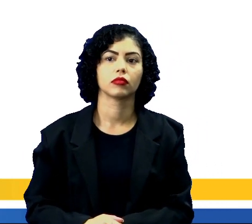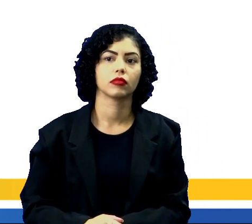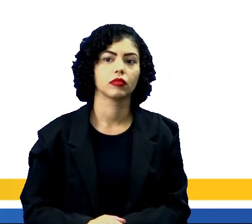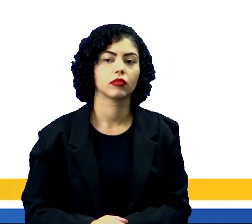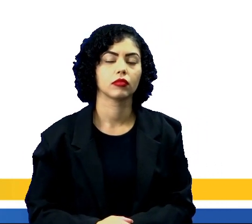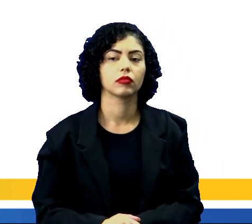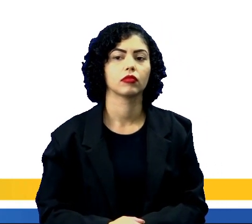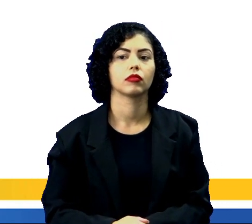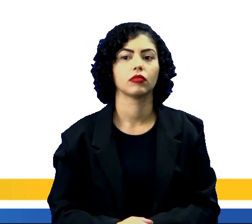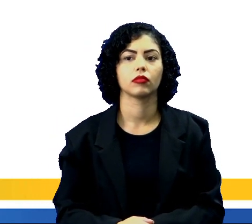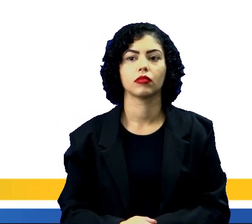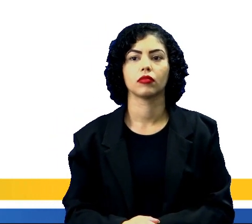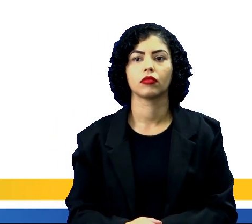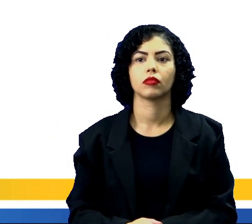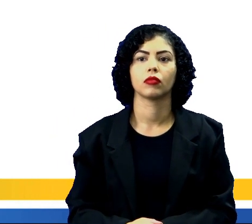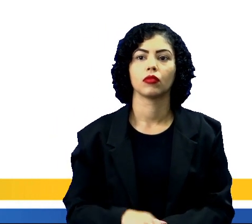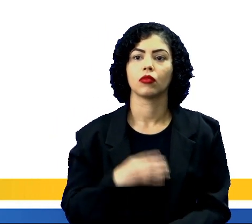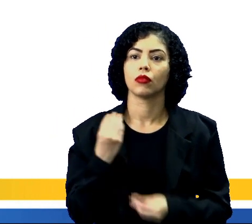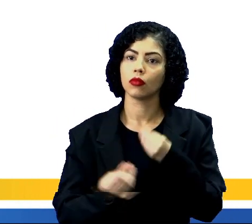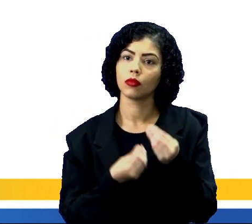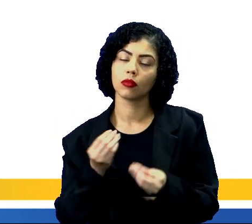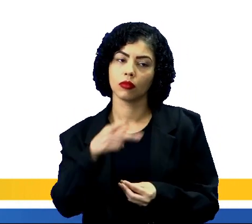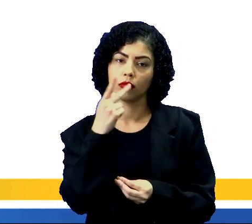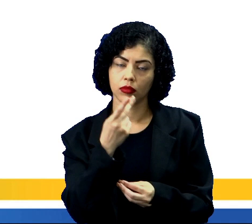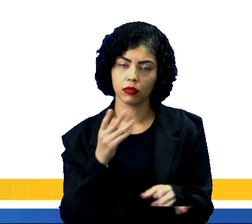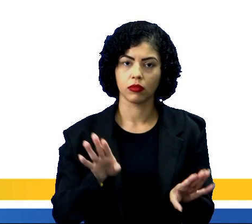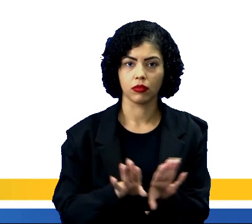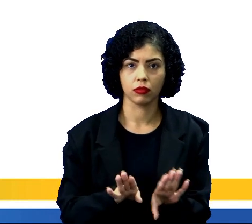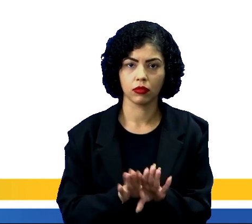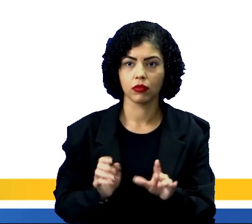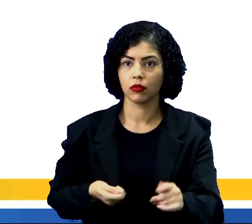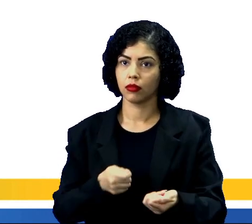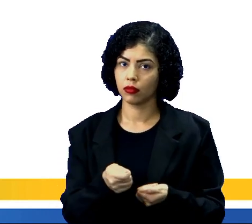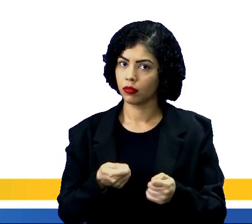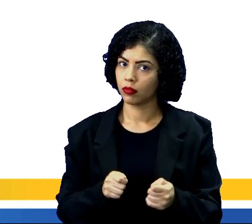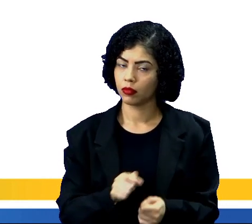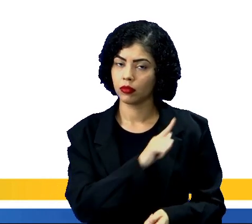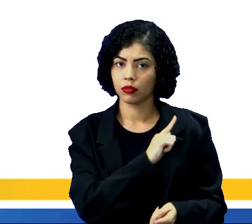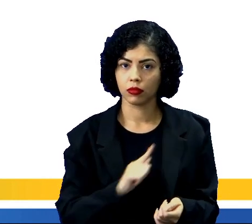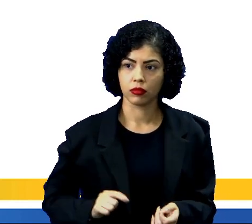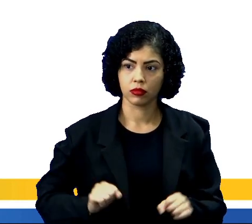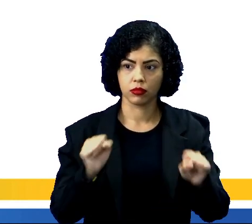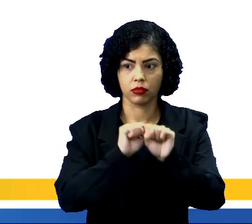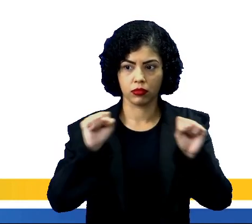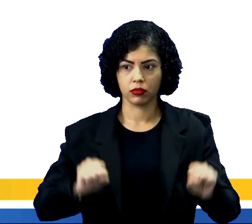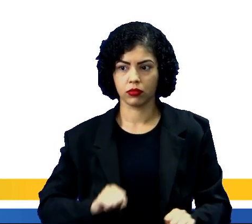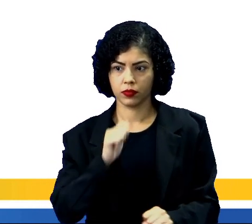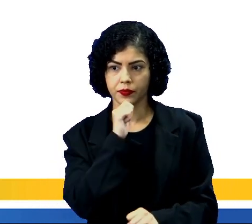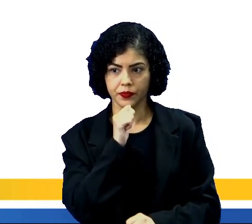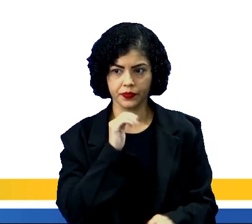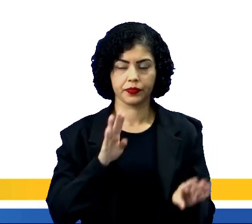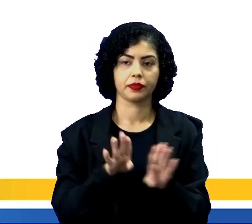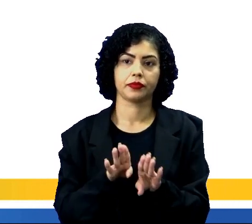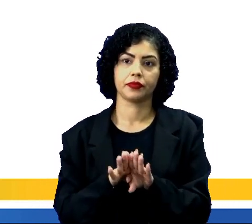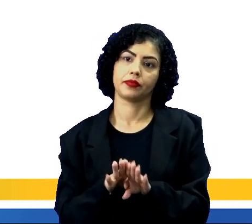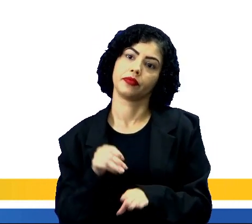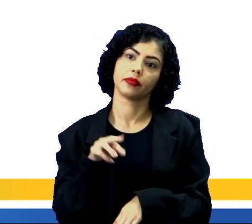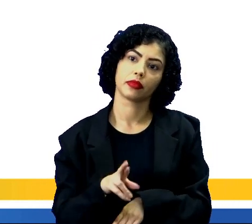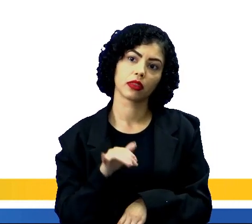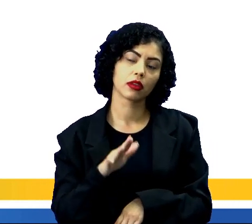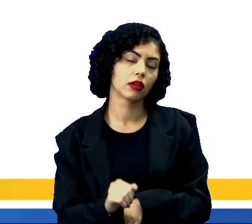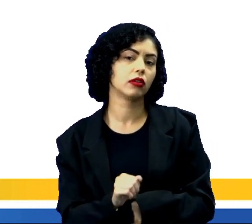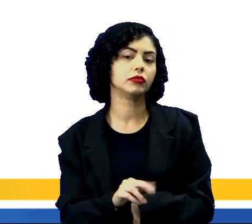Bom, como citado, Roma, a princípio, era governada a partir de um sistema monárquico. Então, a